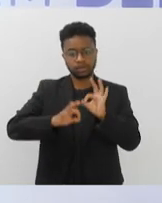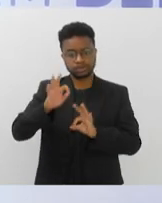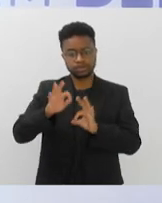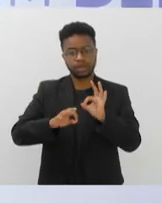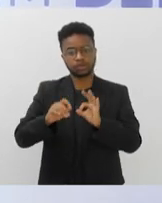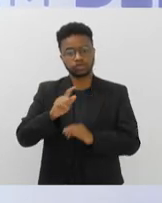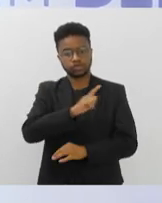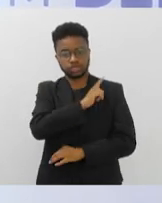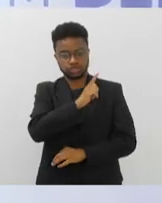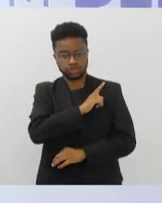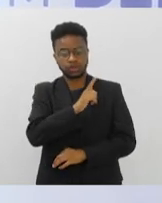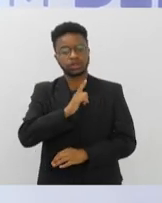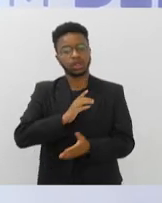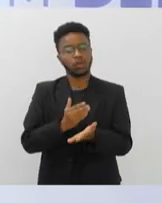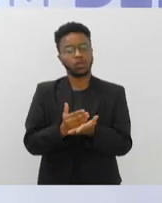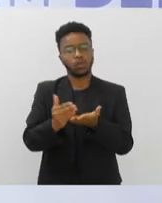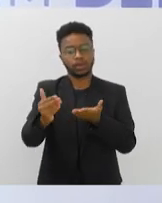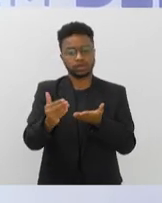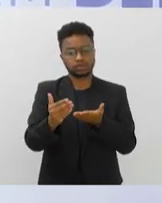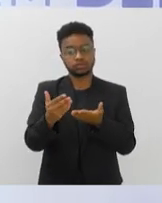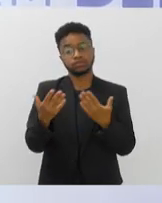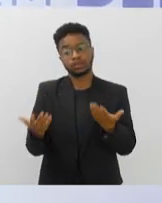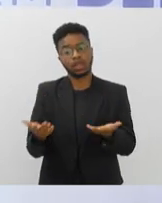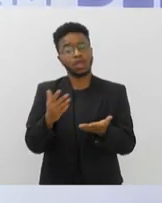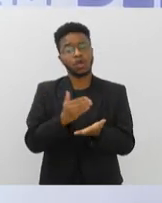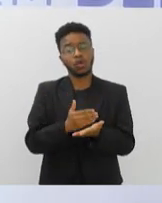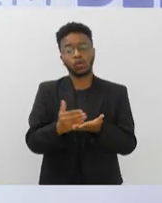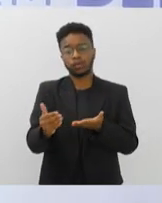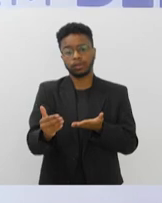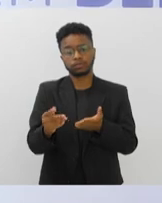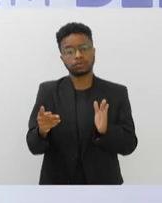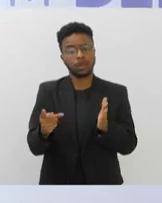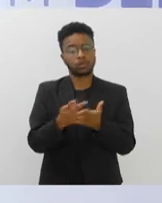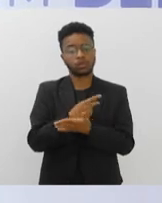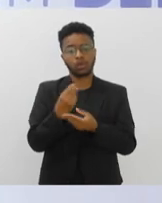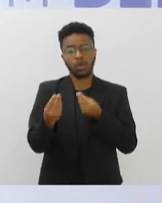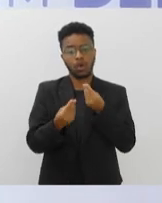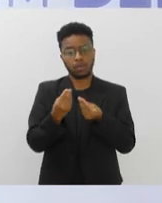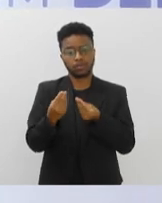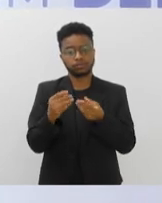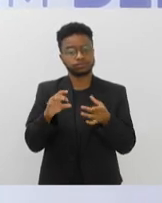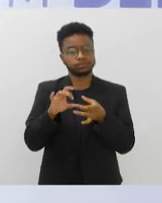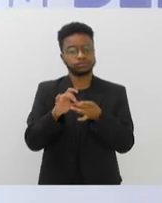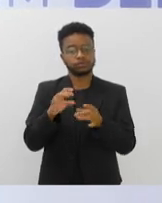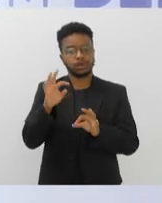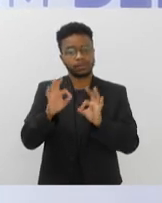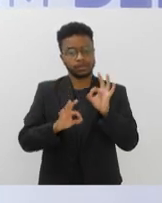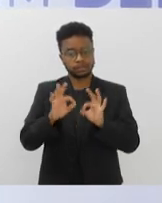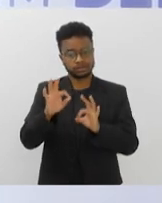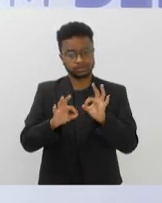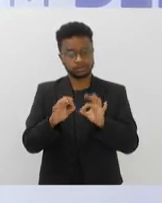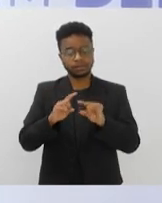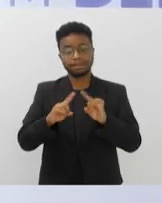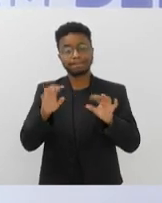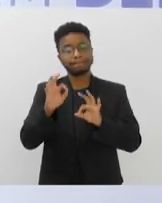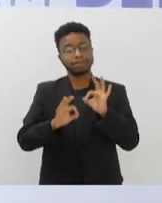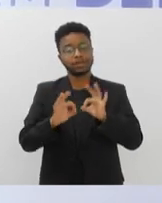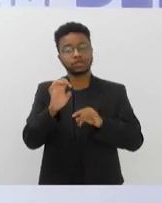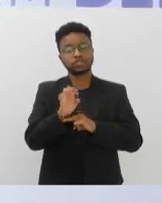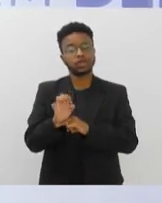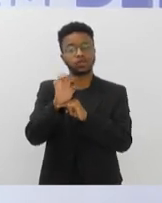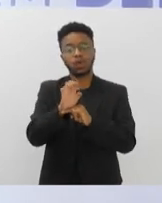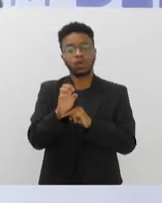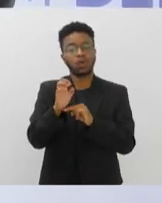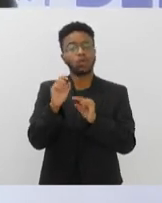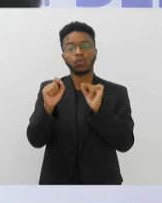tem um ponto de partida e esse ponto de partida ela passa pelo planejamento e o que que é o planejamento do Estado hoje